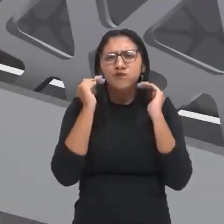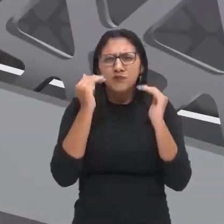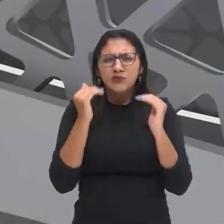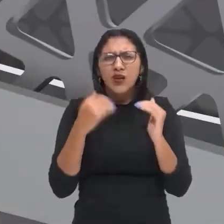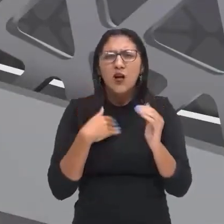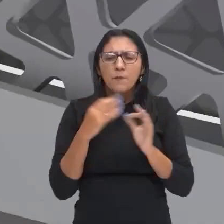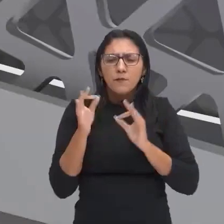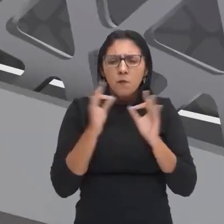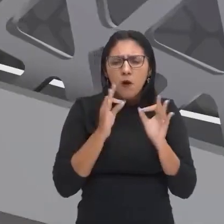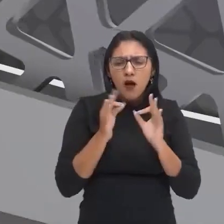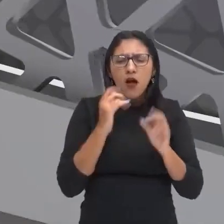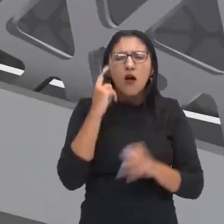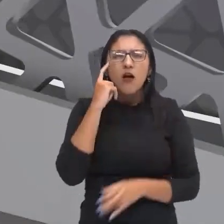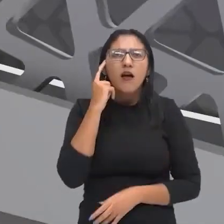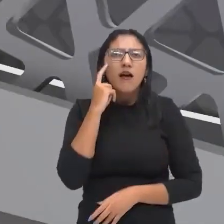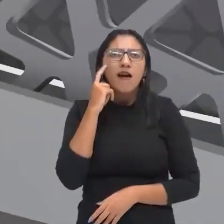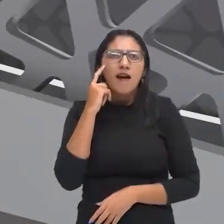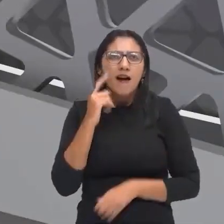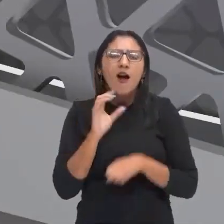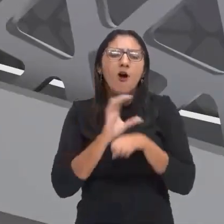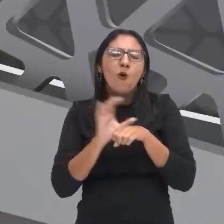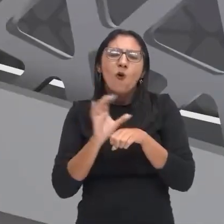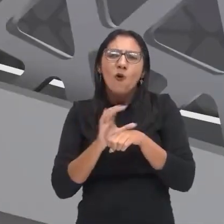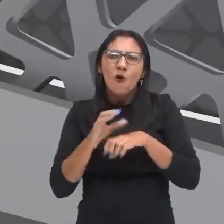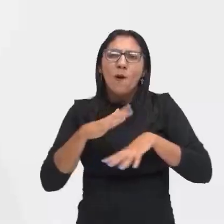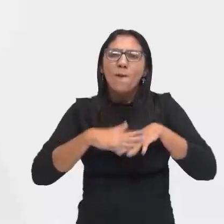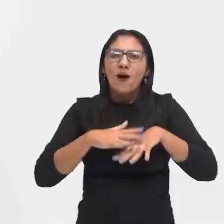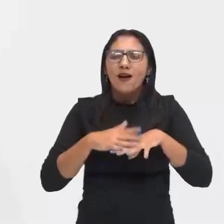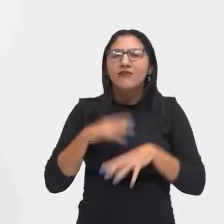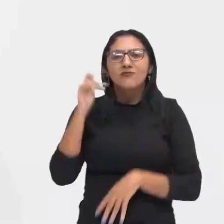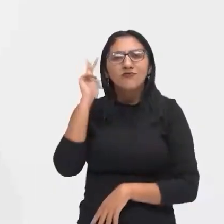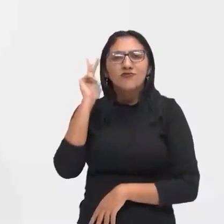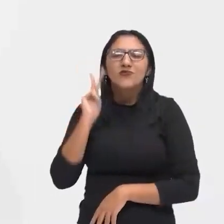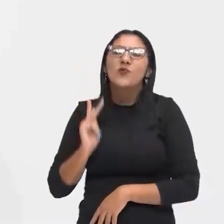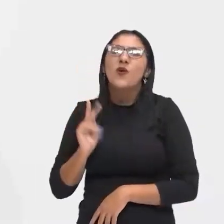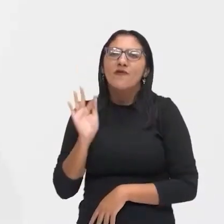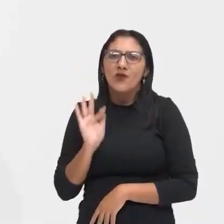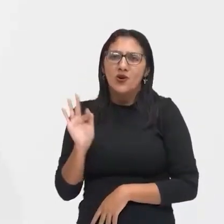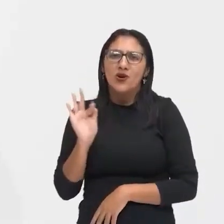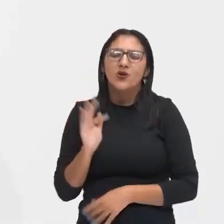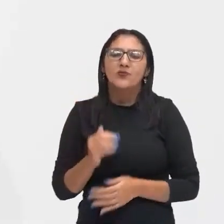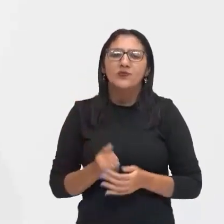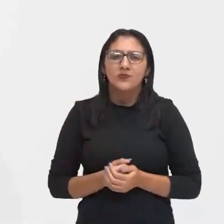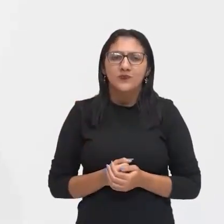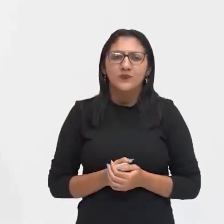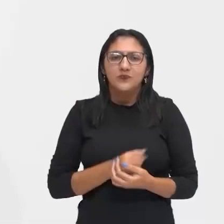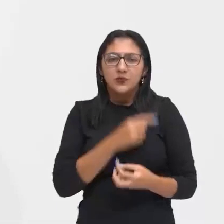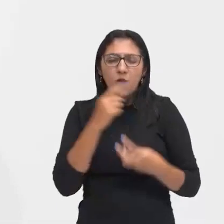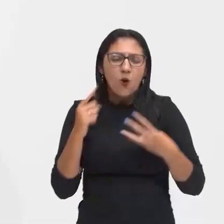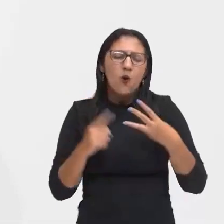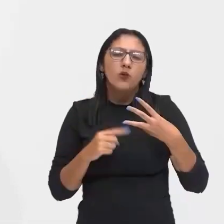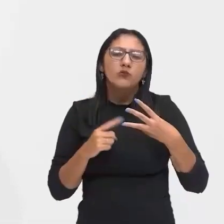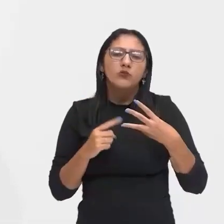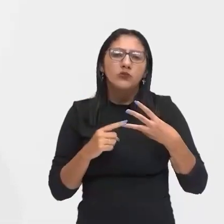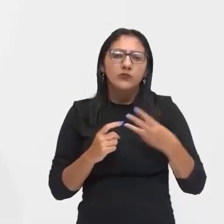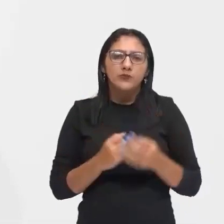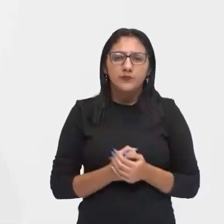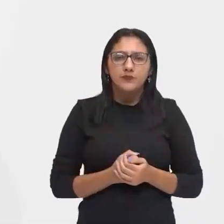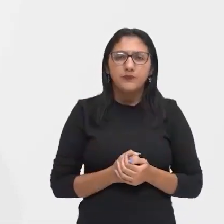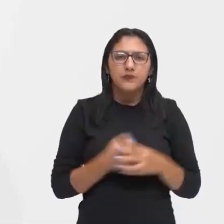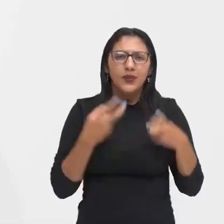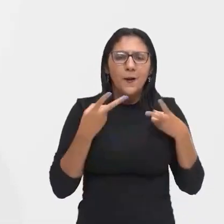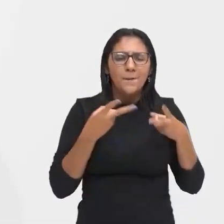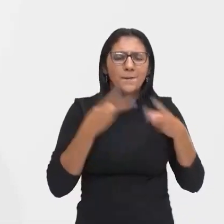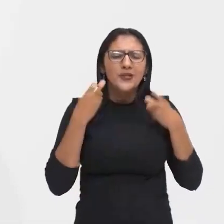projeto de cursar a licenciatura em História. Terceiro, reconheça os pontos fortes e as